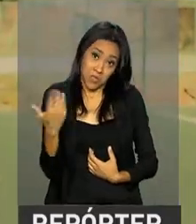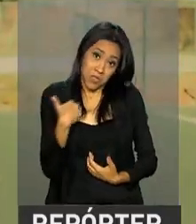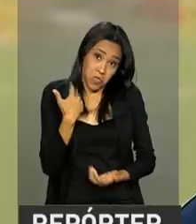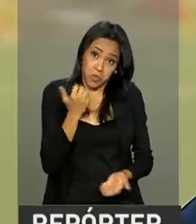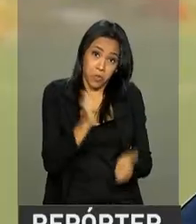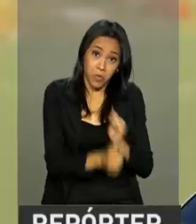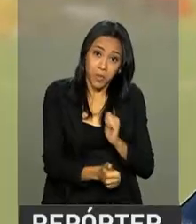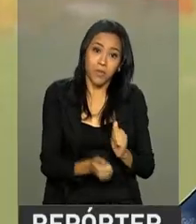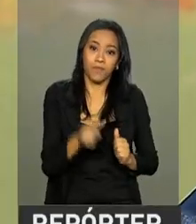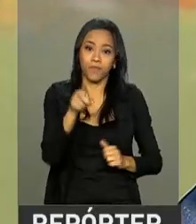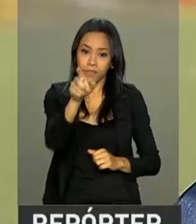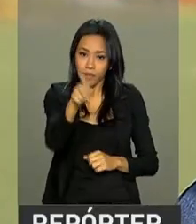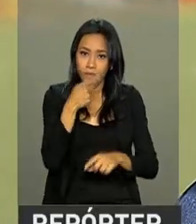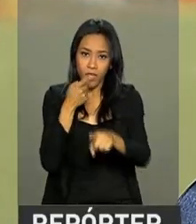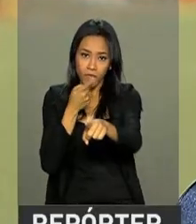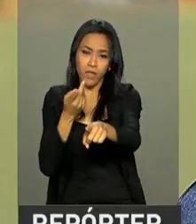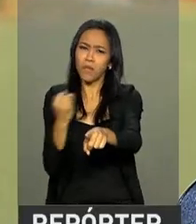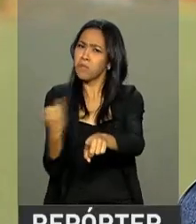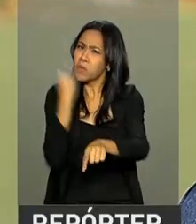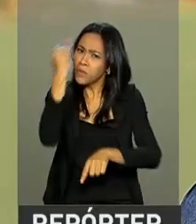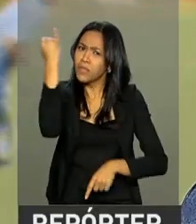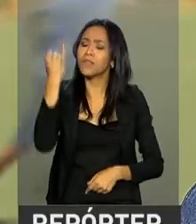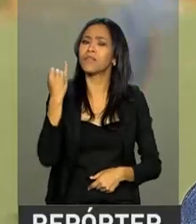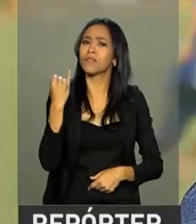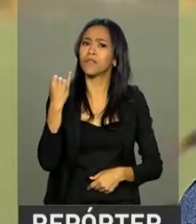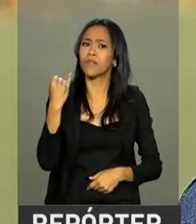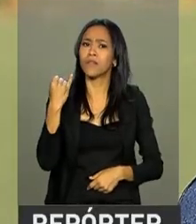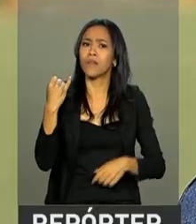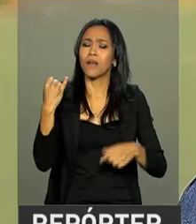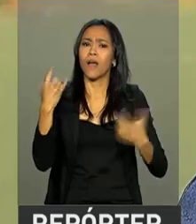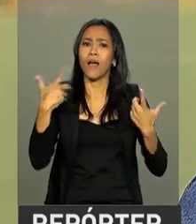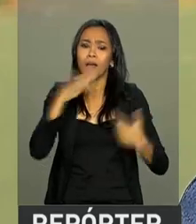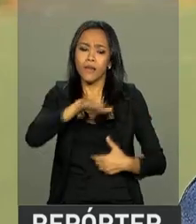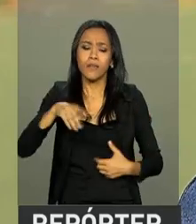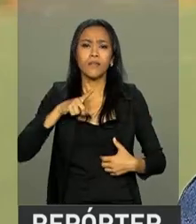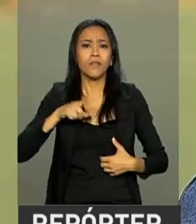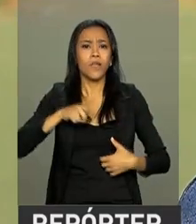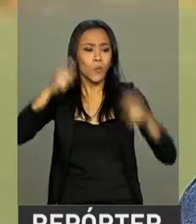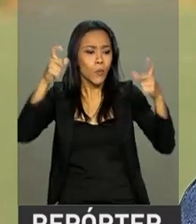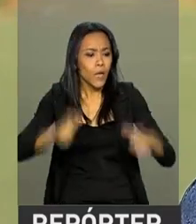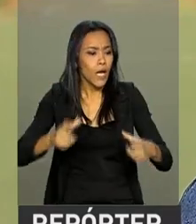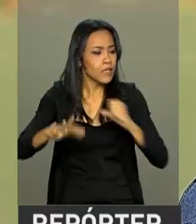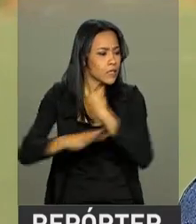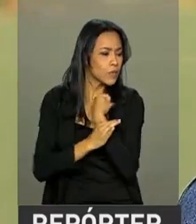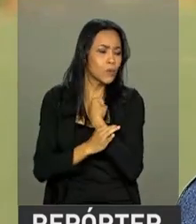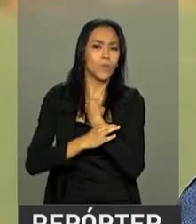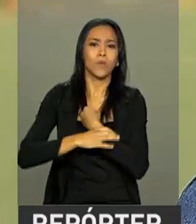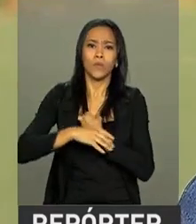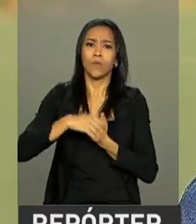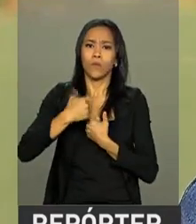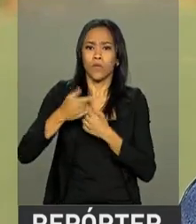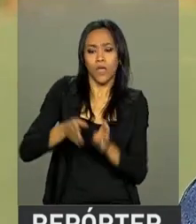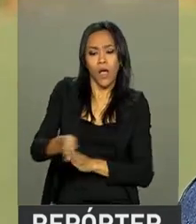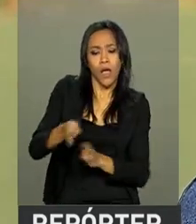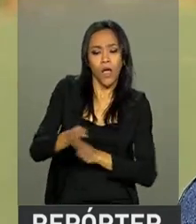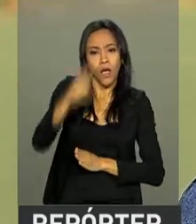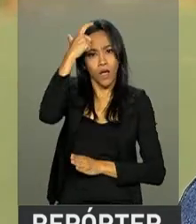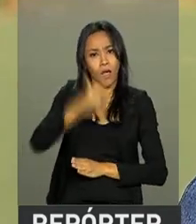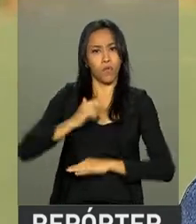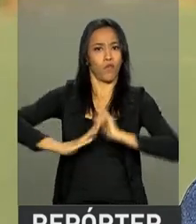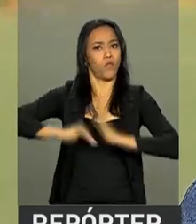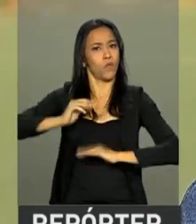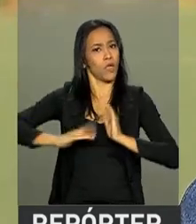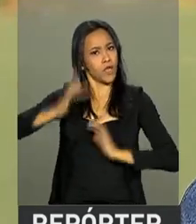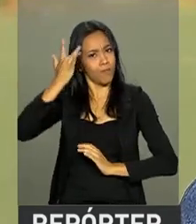é importantíssimo a criança tem um local seguro é com profissionais qualificados e e adequados